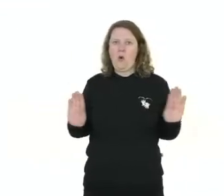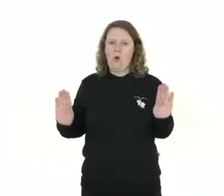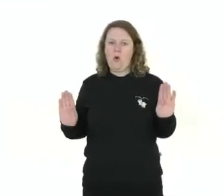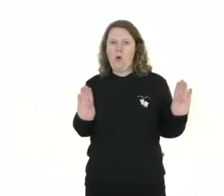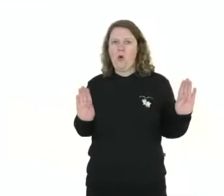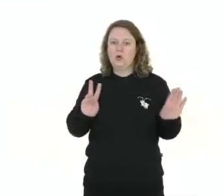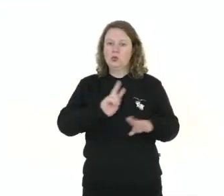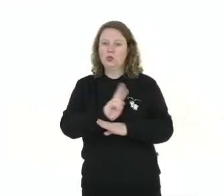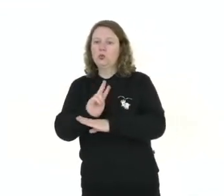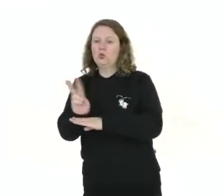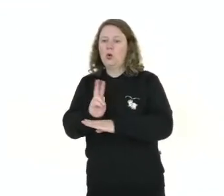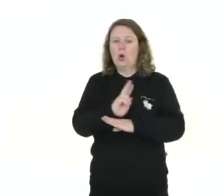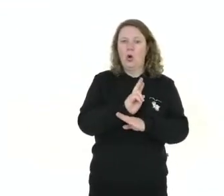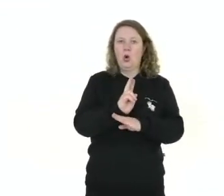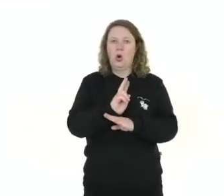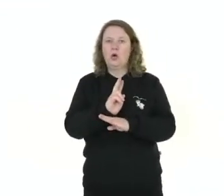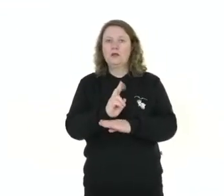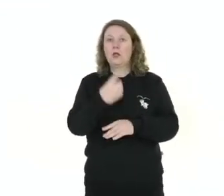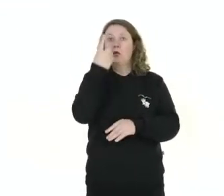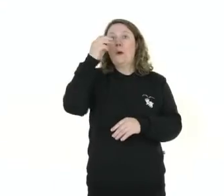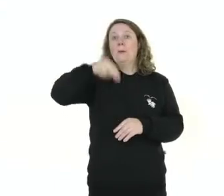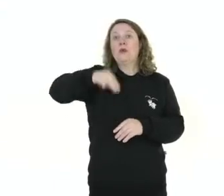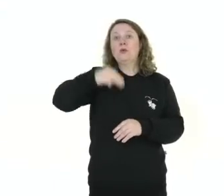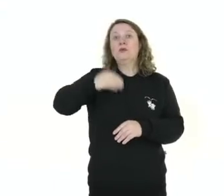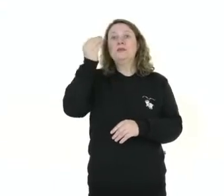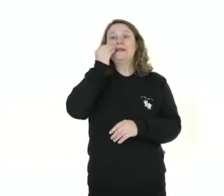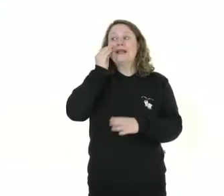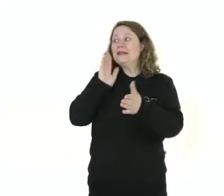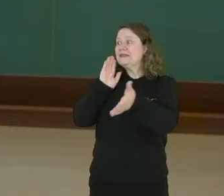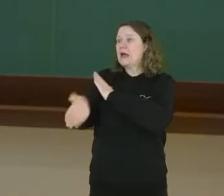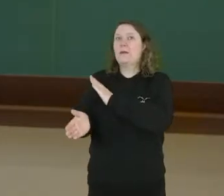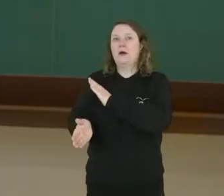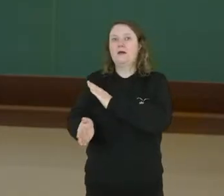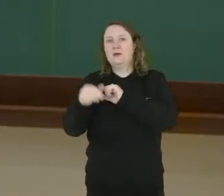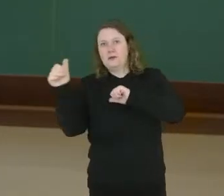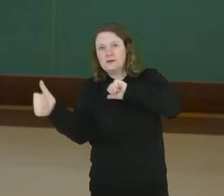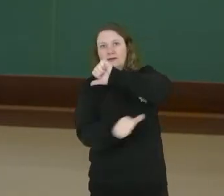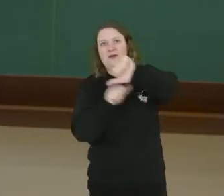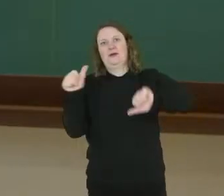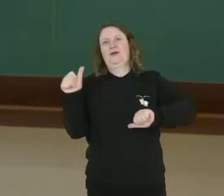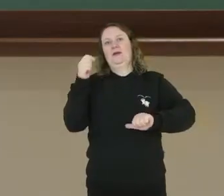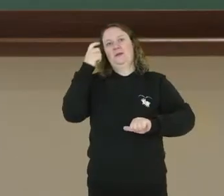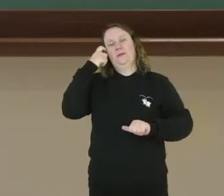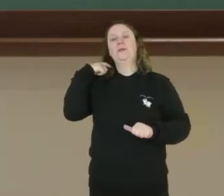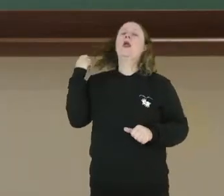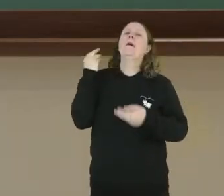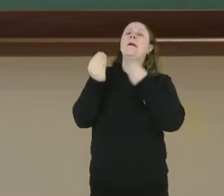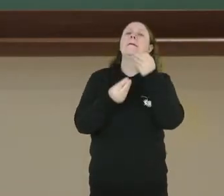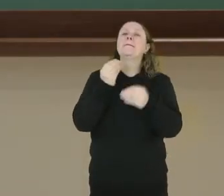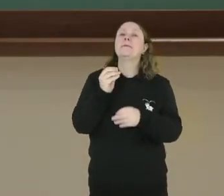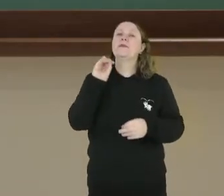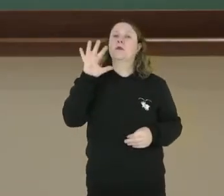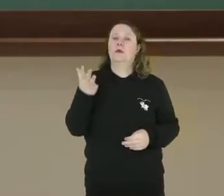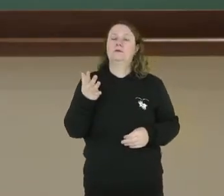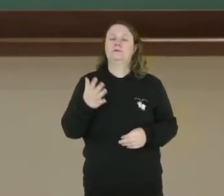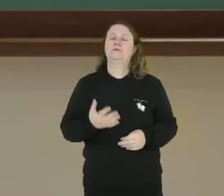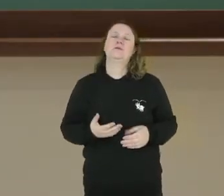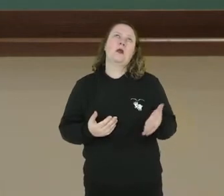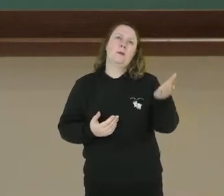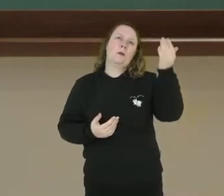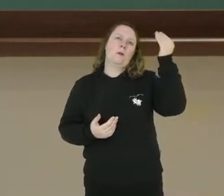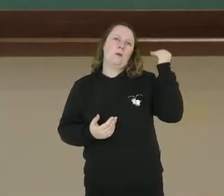A equipe de dentro terá 1 minuto para tentar sair. Depois troca as equipes. Como é que funciona essa brincadeira? Lá na infância, lá